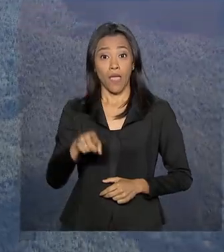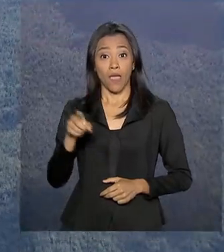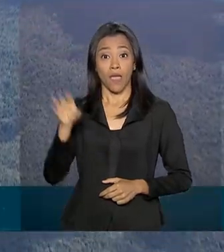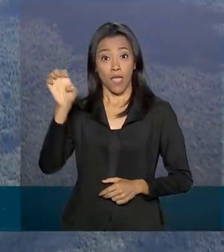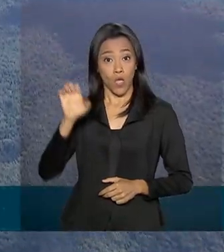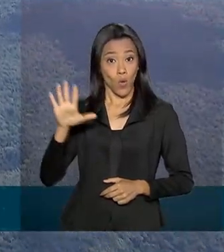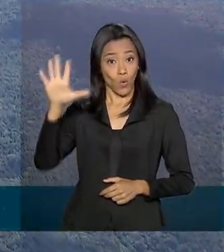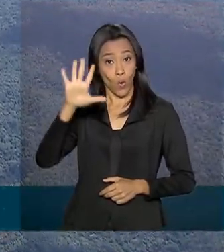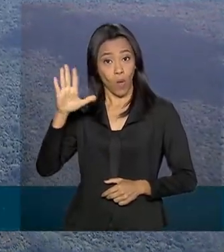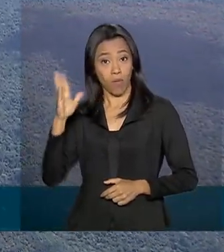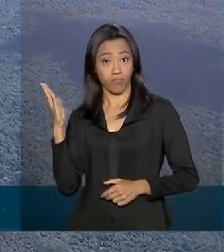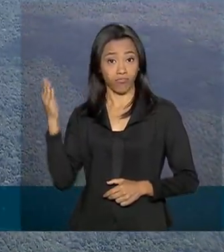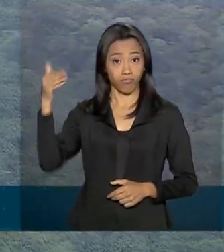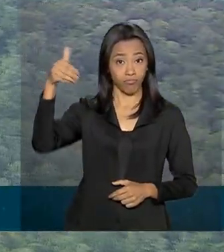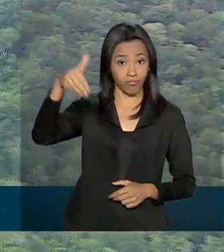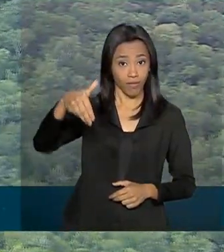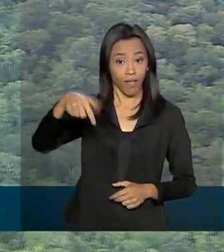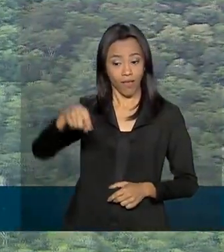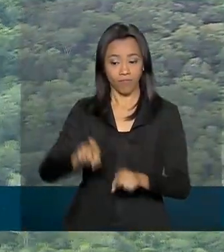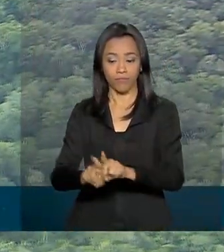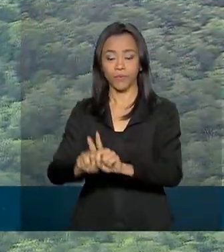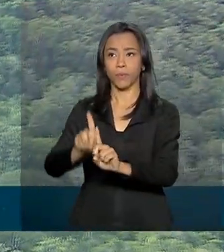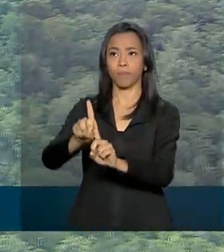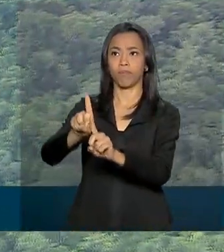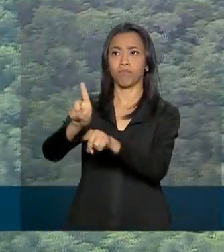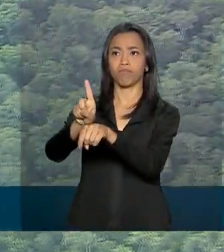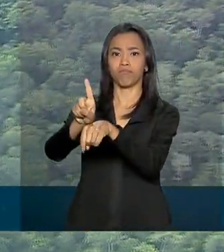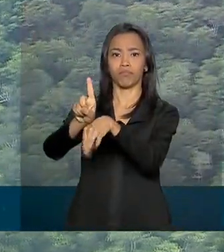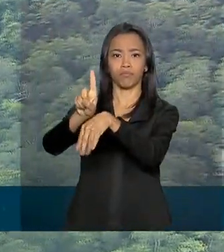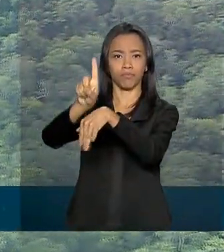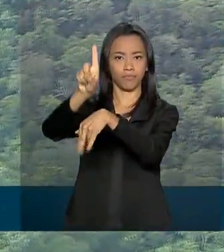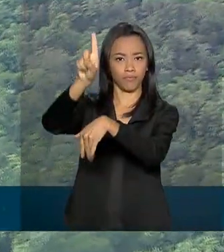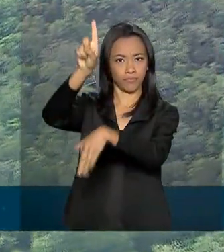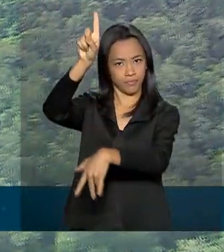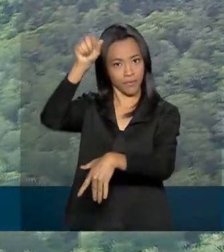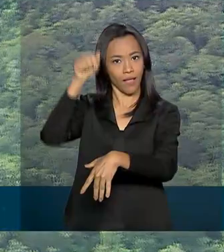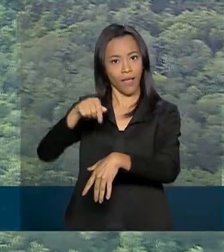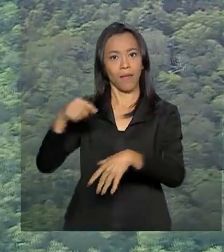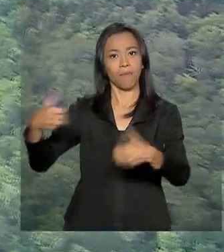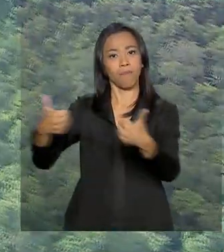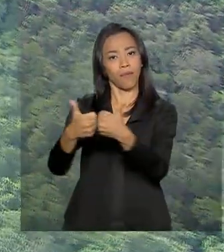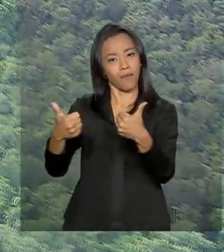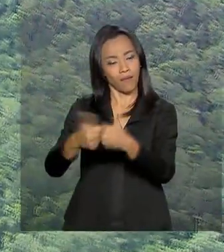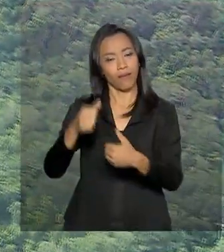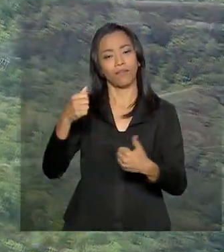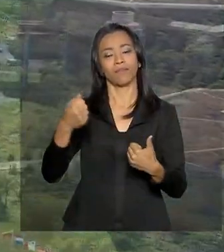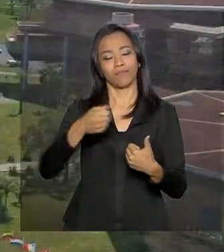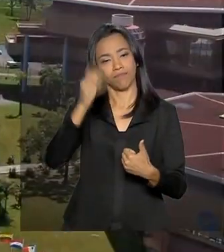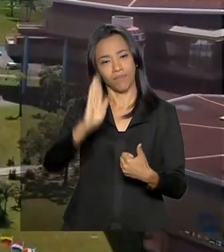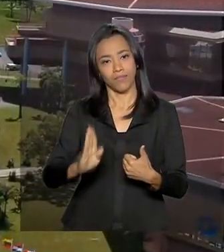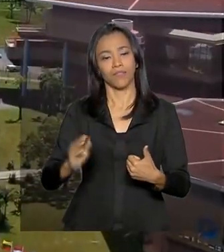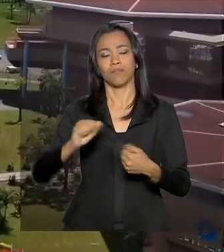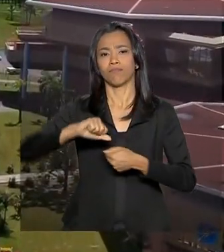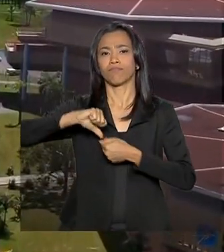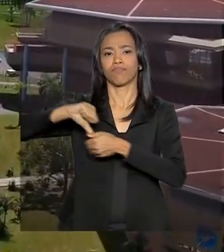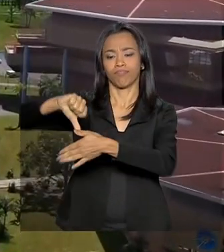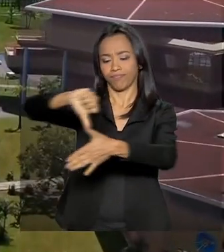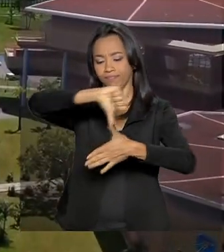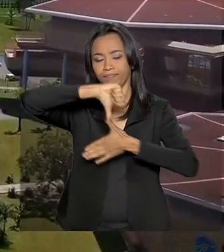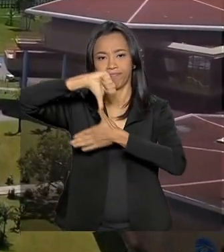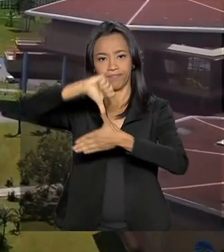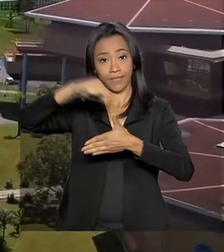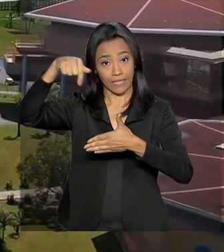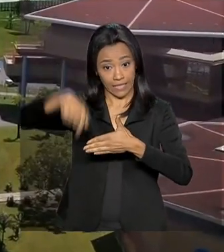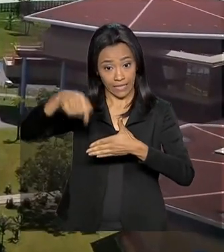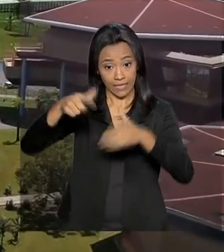Europa se conecta com o espaço está localizada em meio à floresta amazônica na América do Sul. Daqui decolam